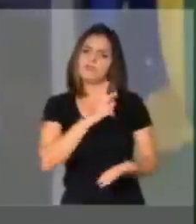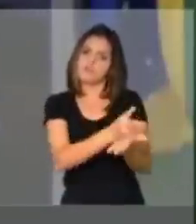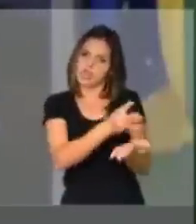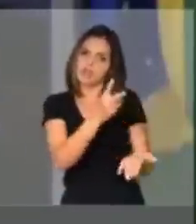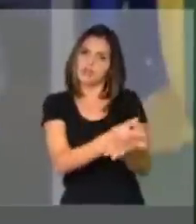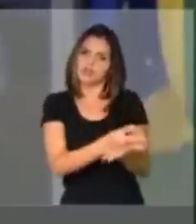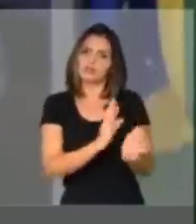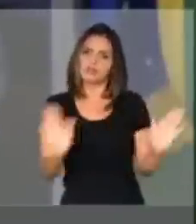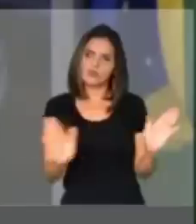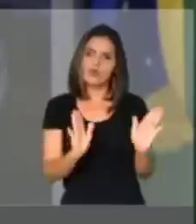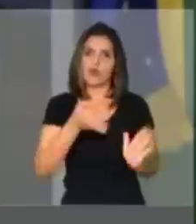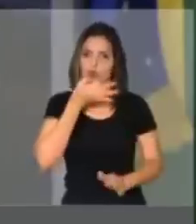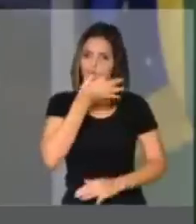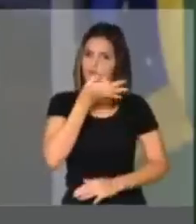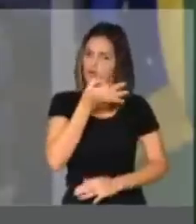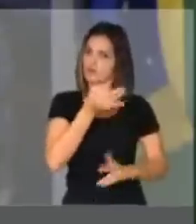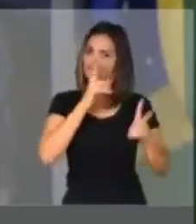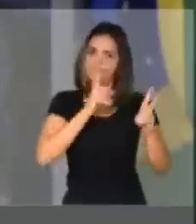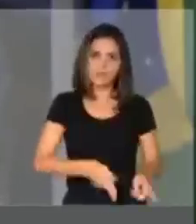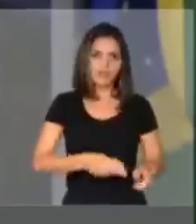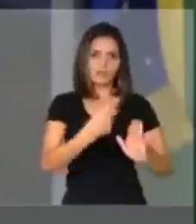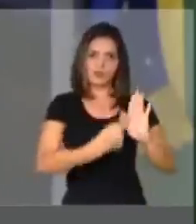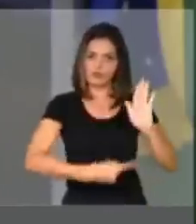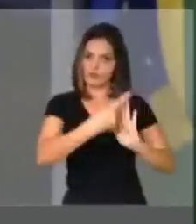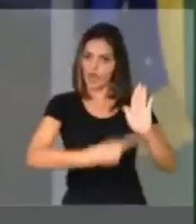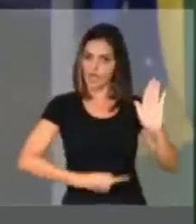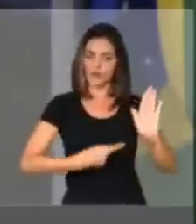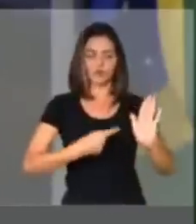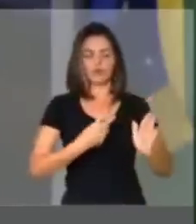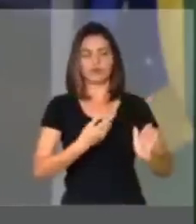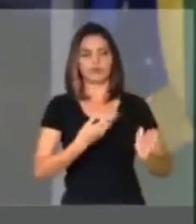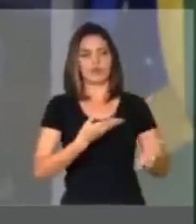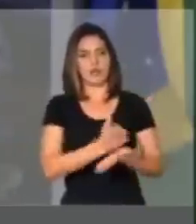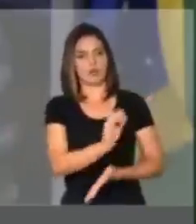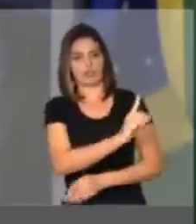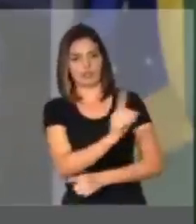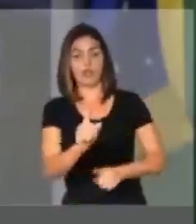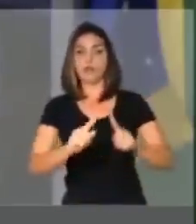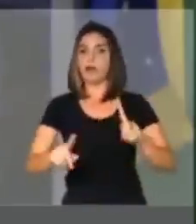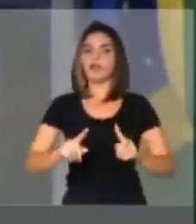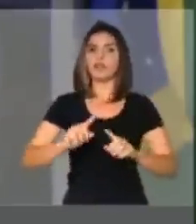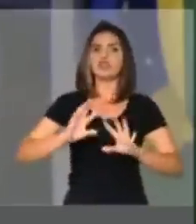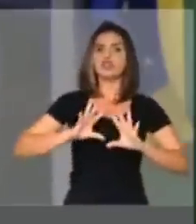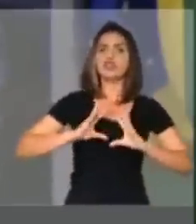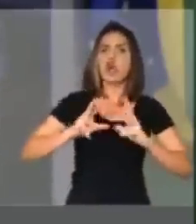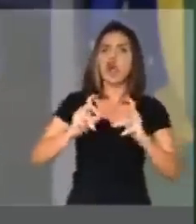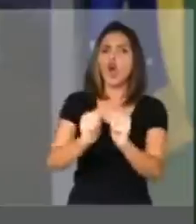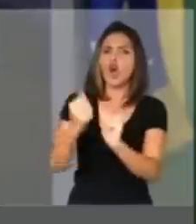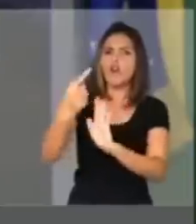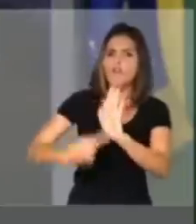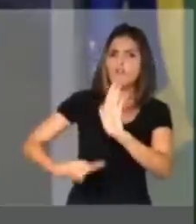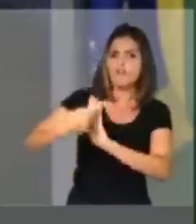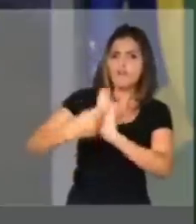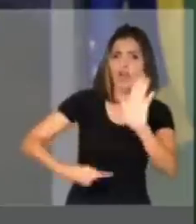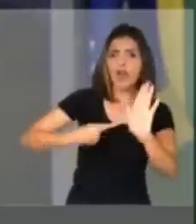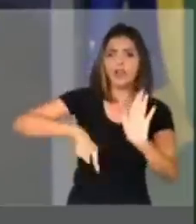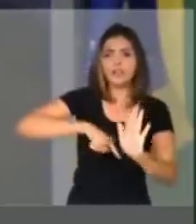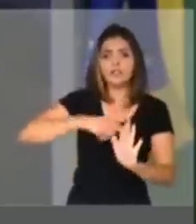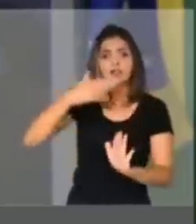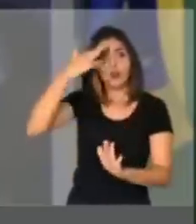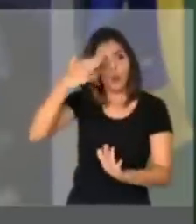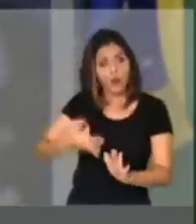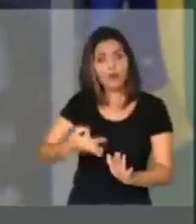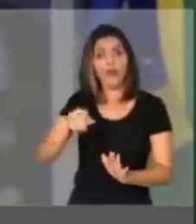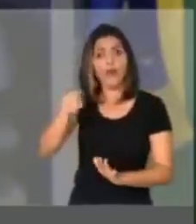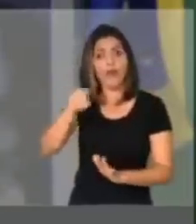aqui a nossa posição de derrubar do veto. O único, todos os demais indo na linha daquilo que nós entendemos que é a defesa